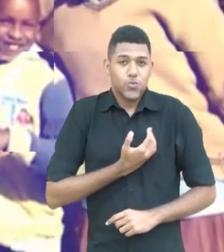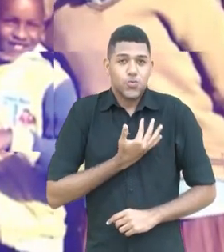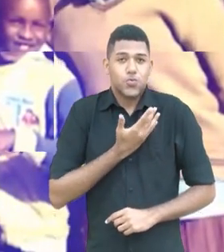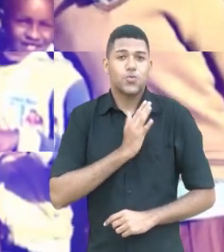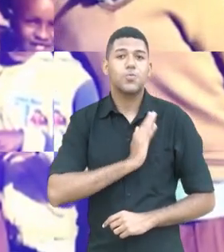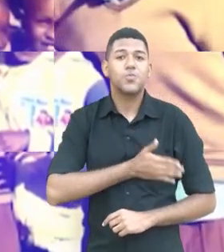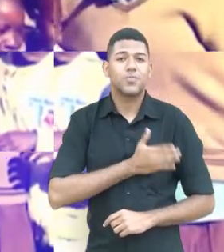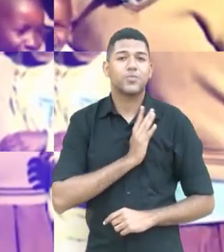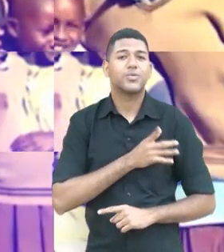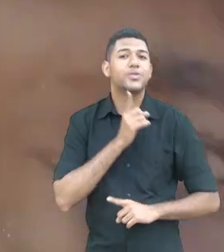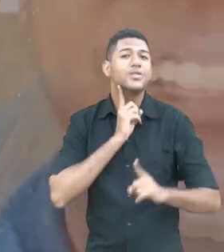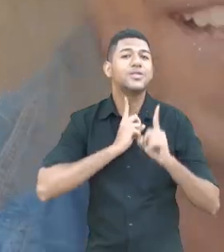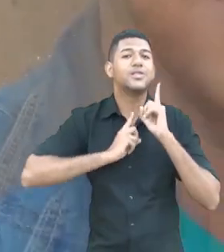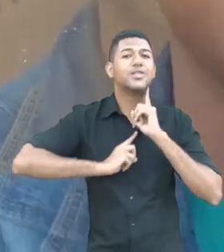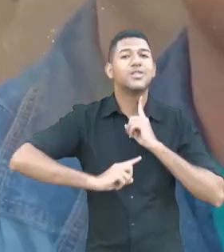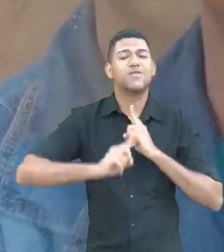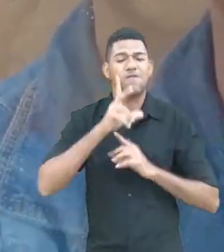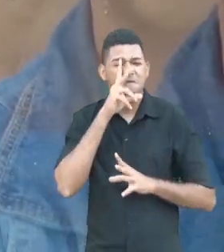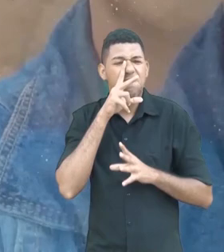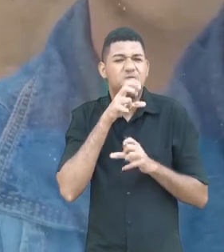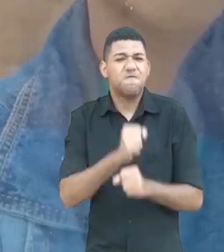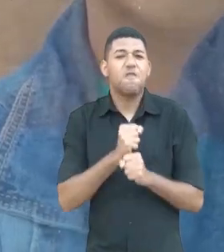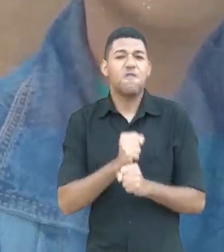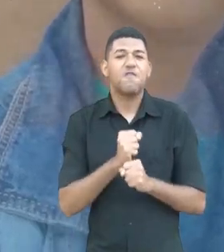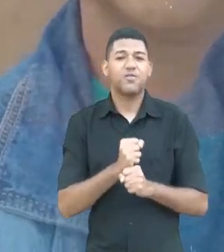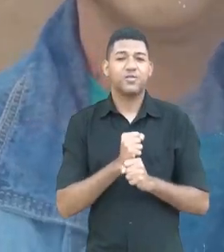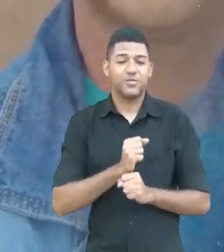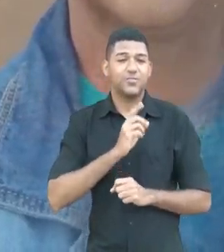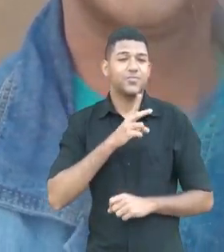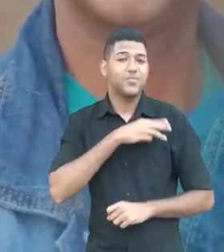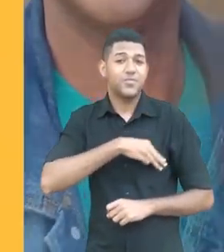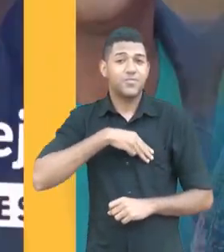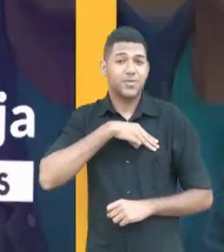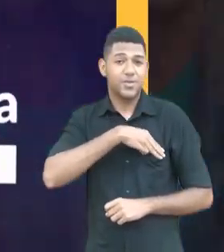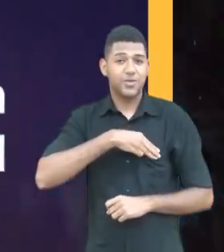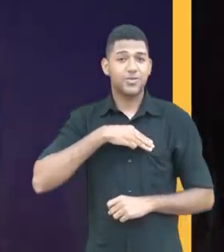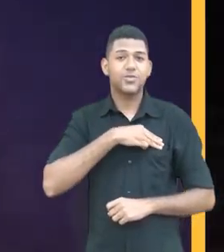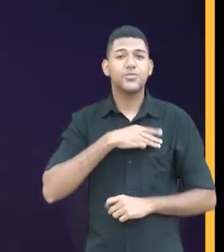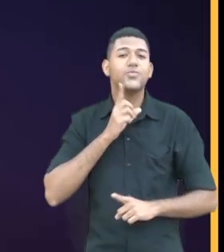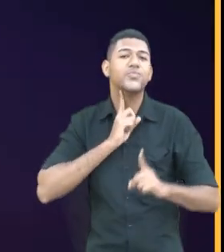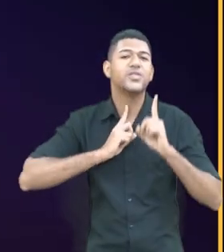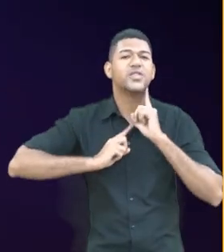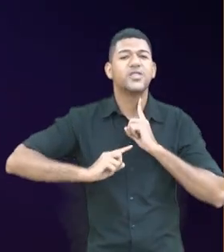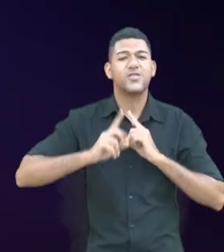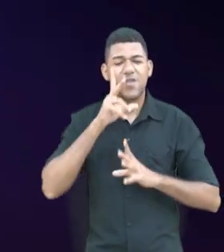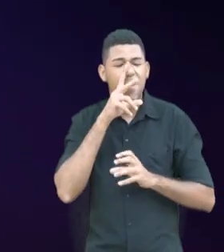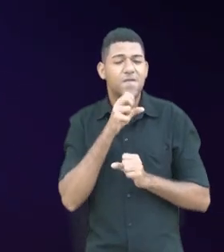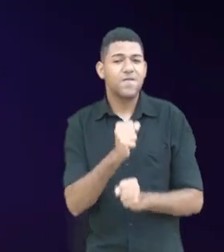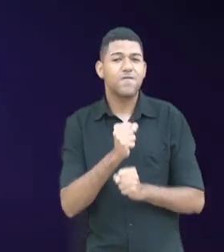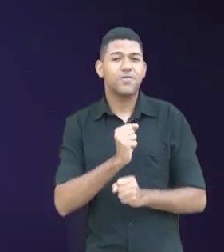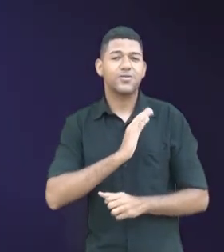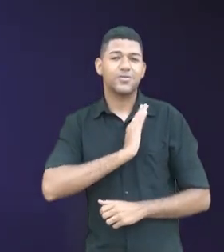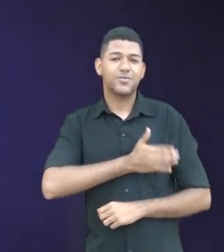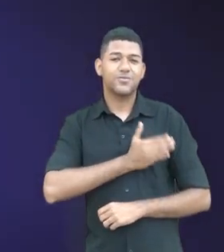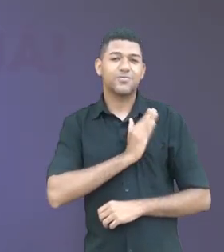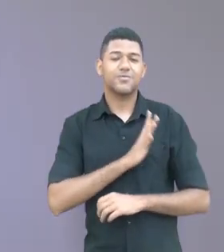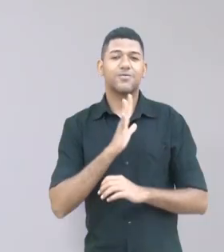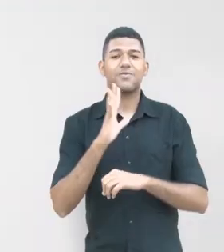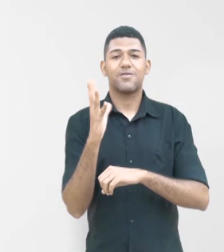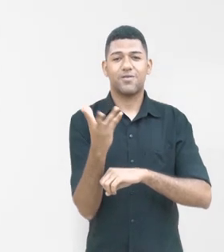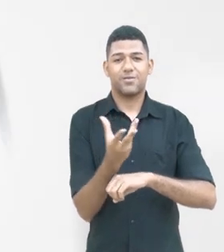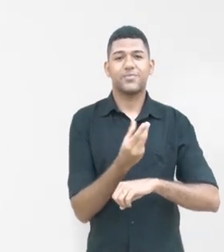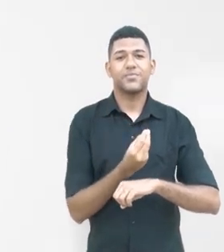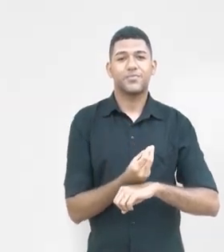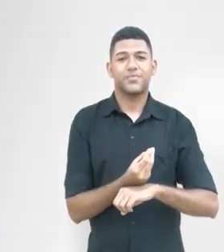que bate incessantemente por missões. Missões, a batida do coração da Igreja.